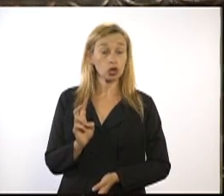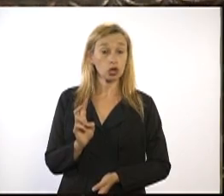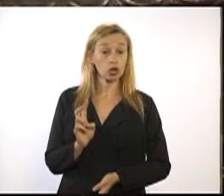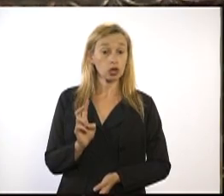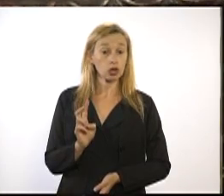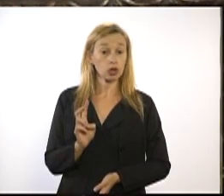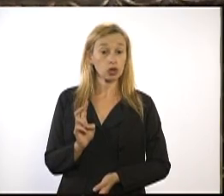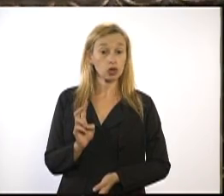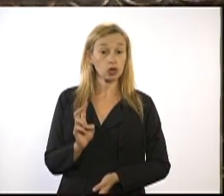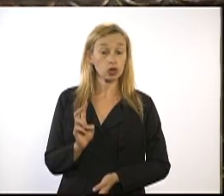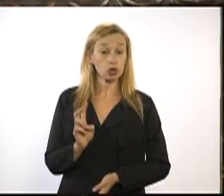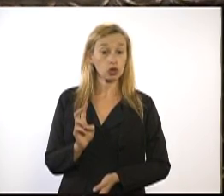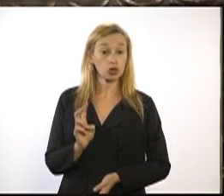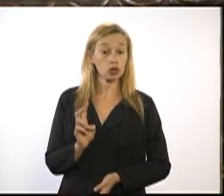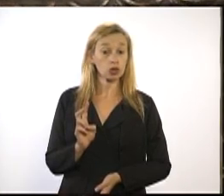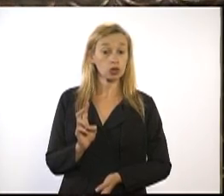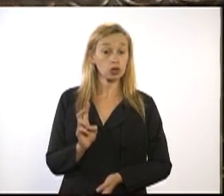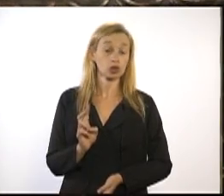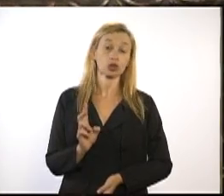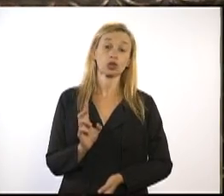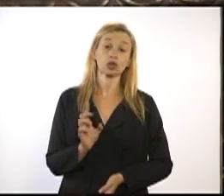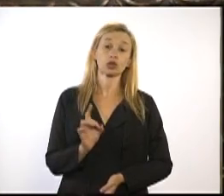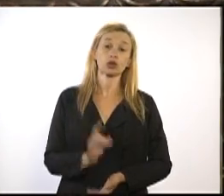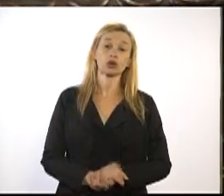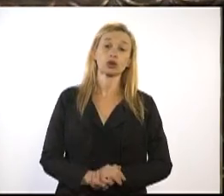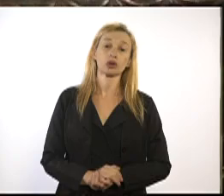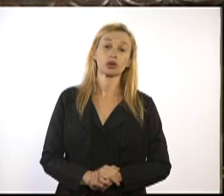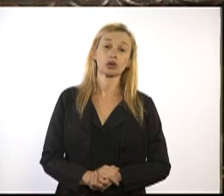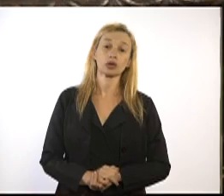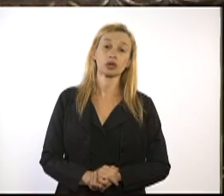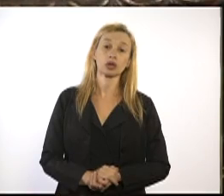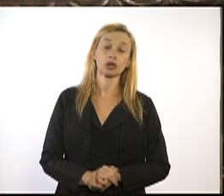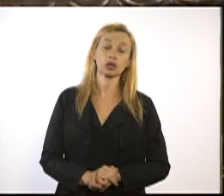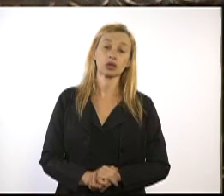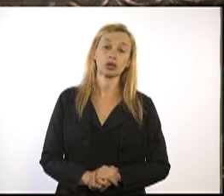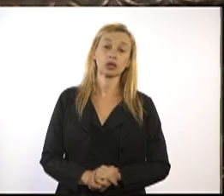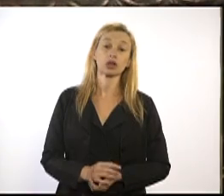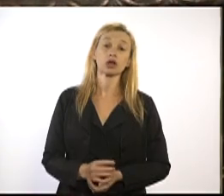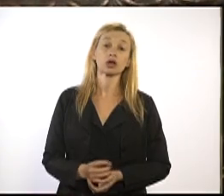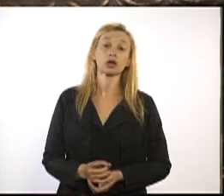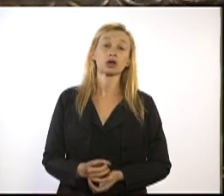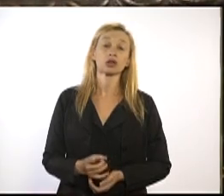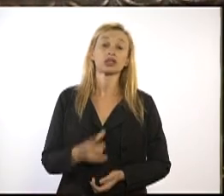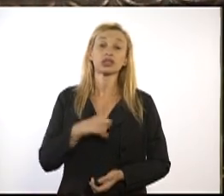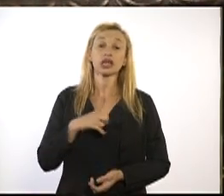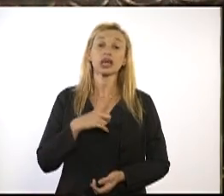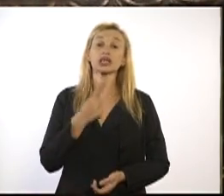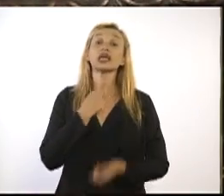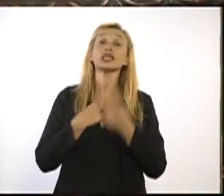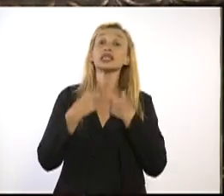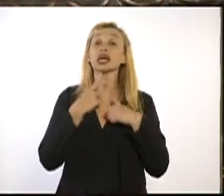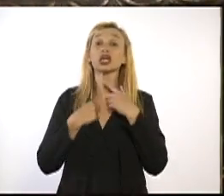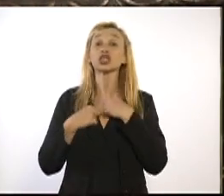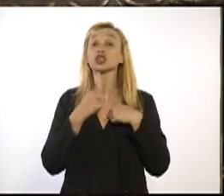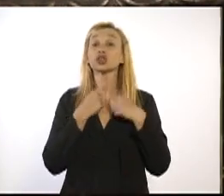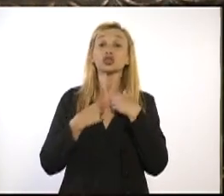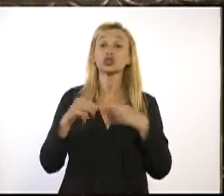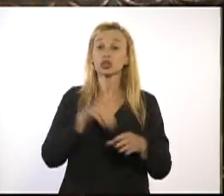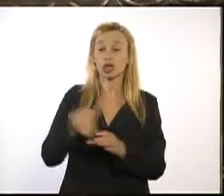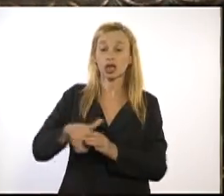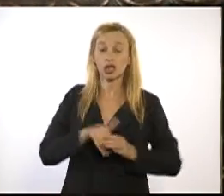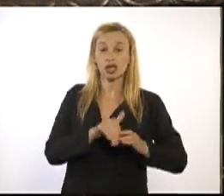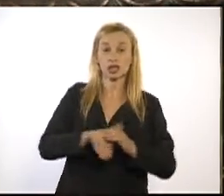seus desejos de reeleição e esquecem